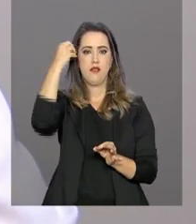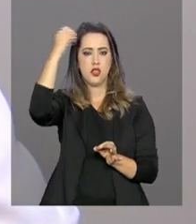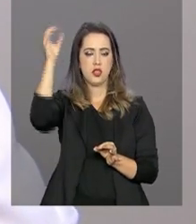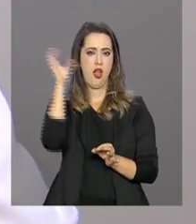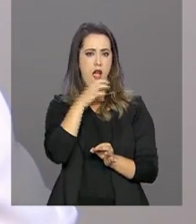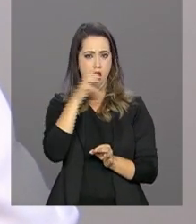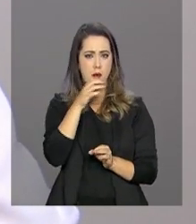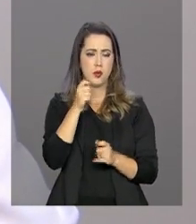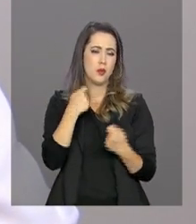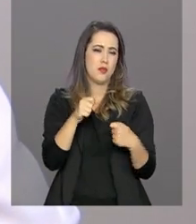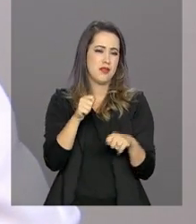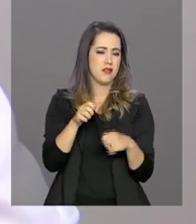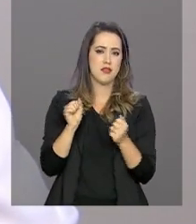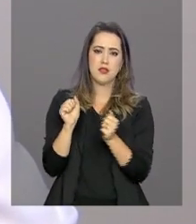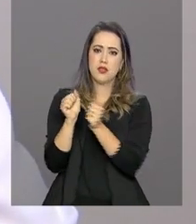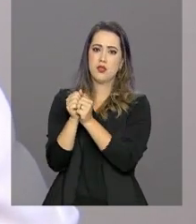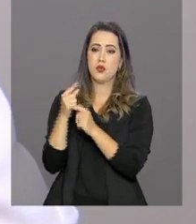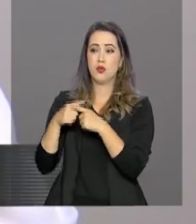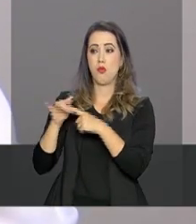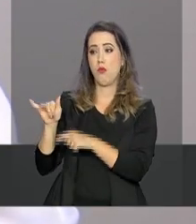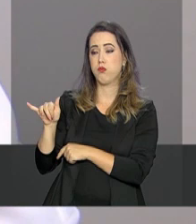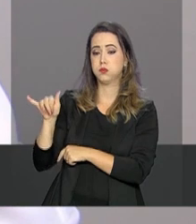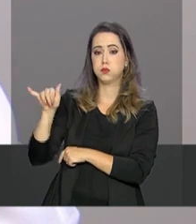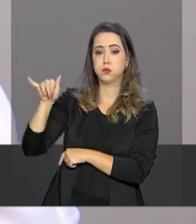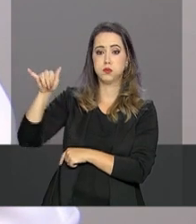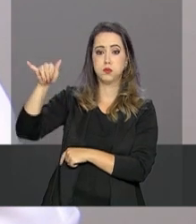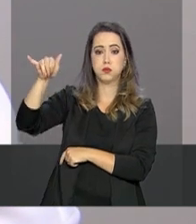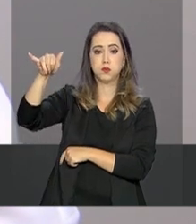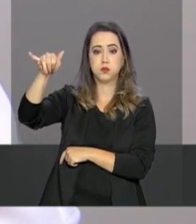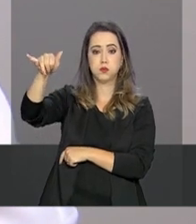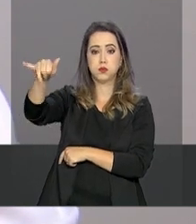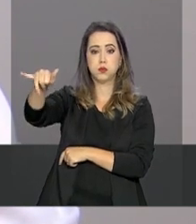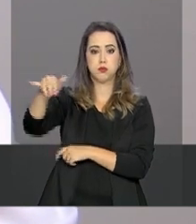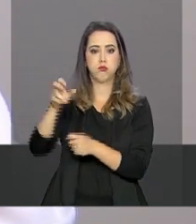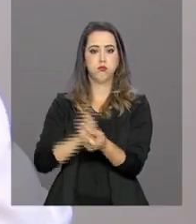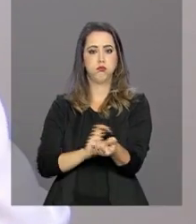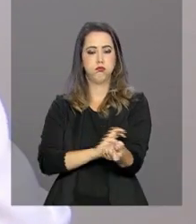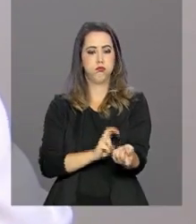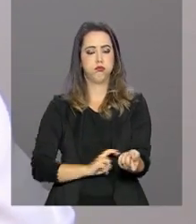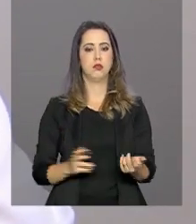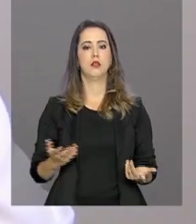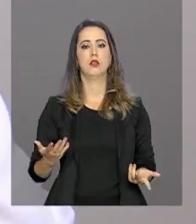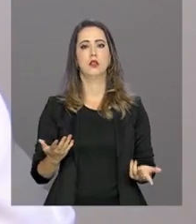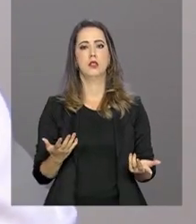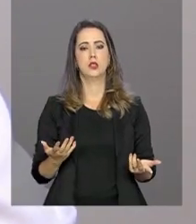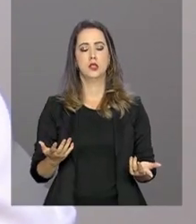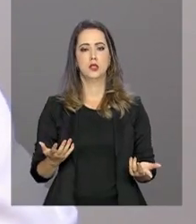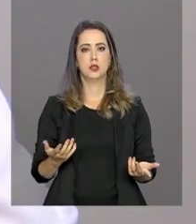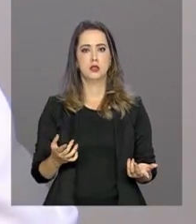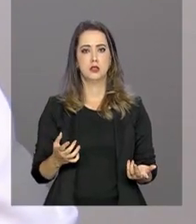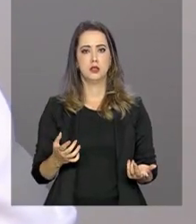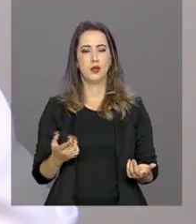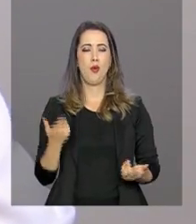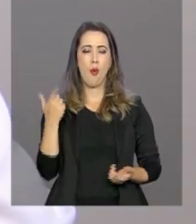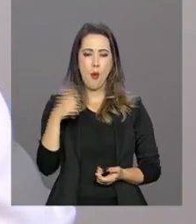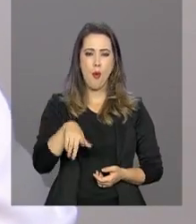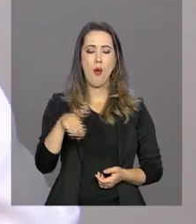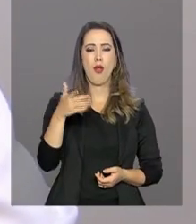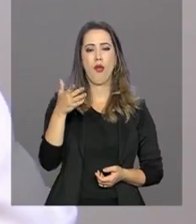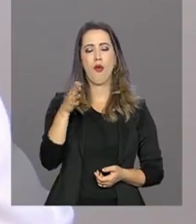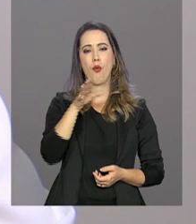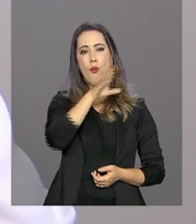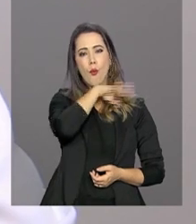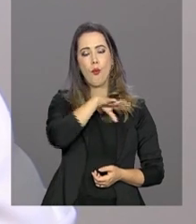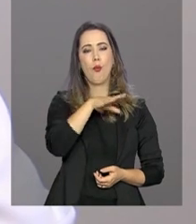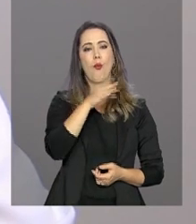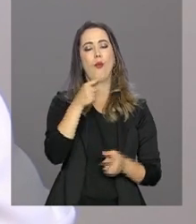curta, porque a viagem de avião longa estressa muito o animal, né? Então, eu sempre recomendo, se o animal